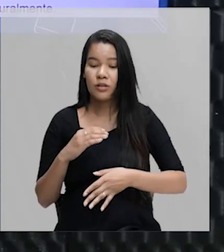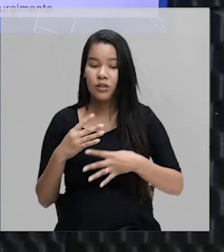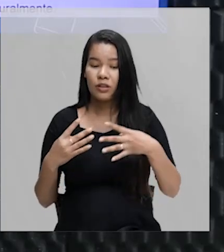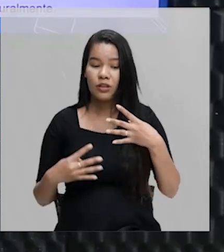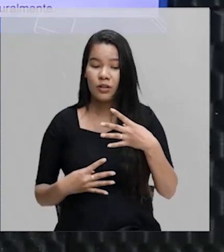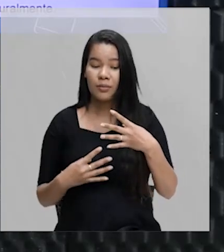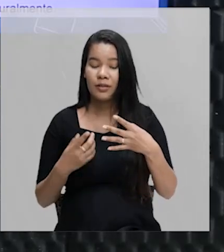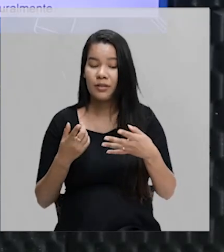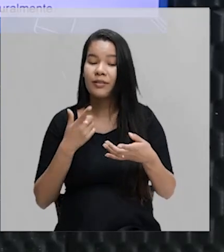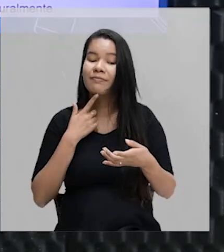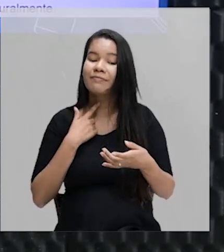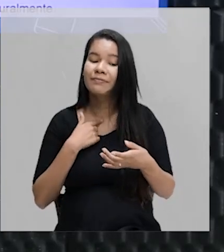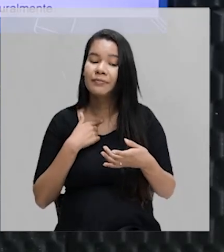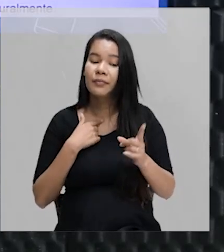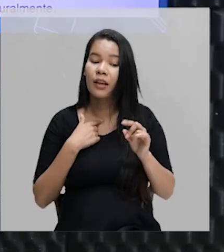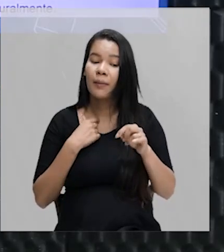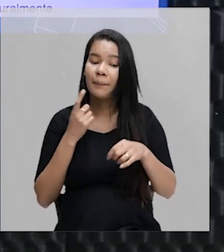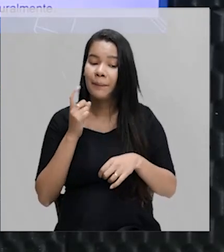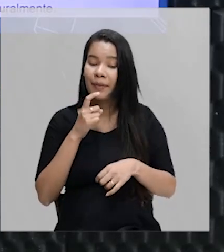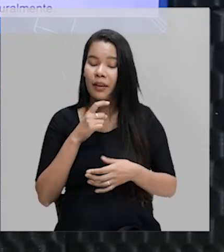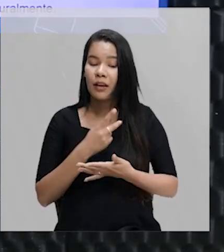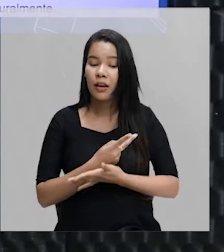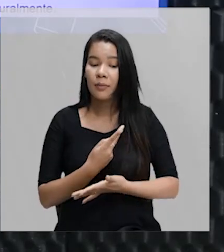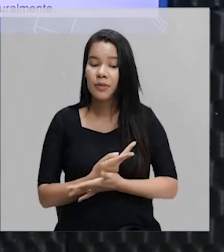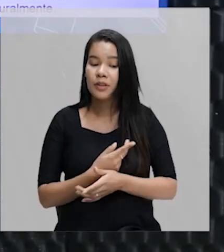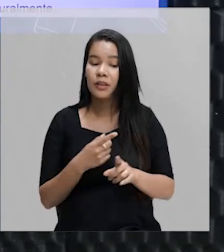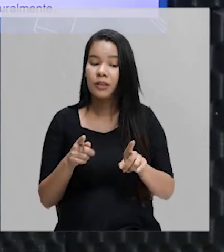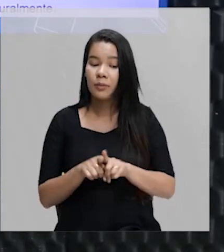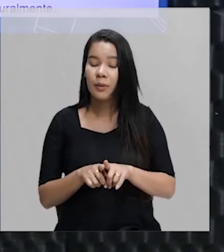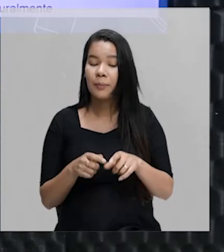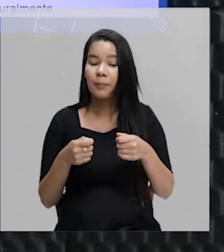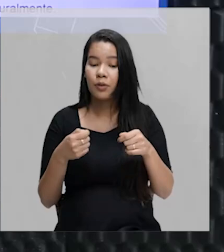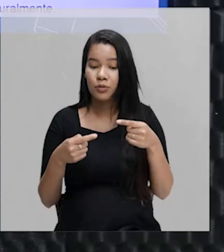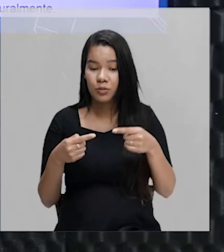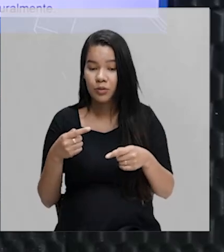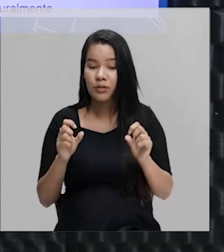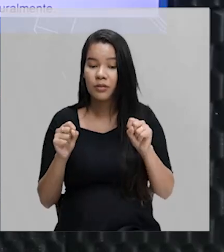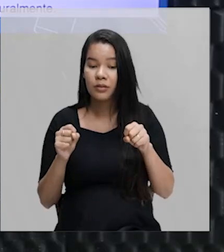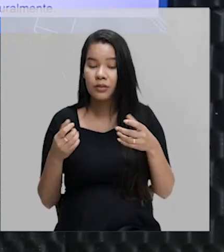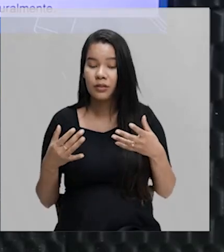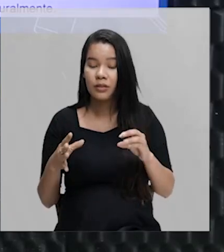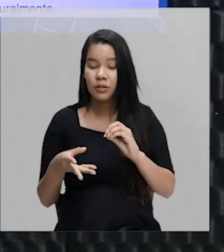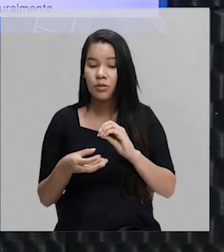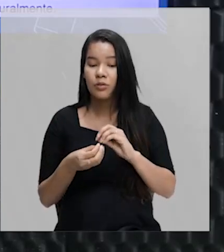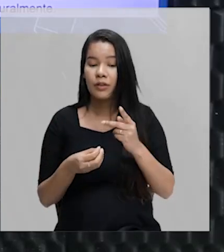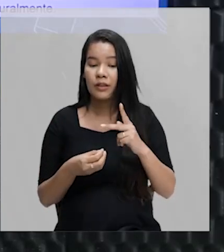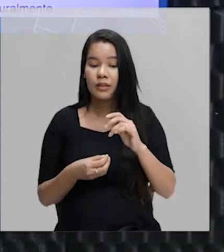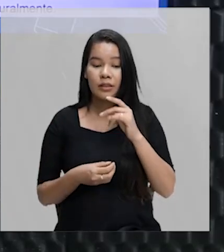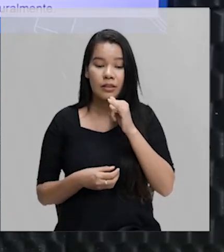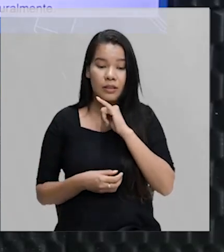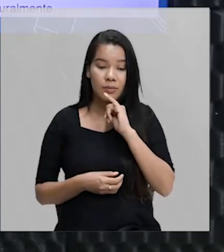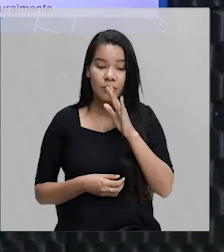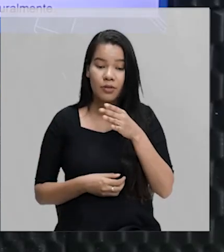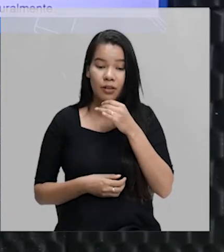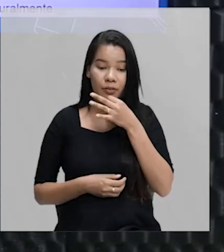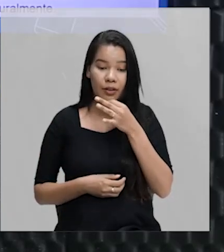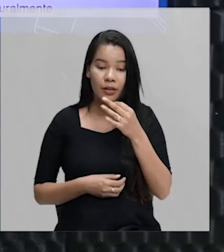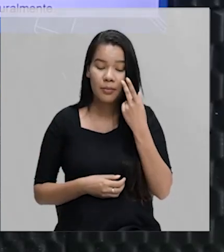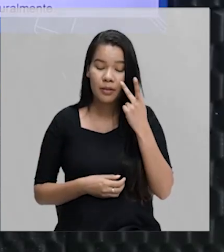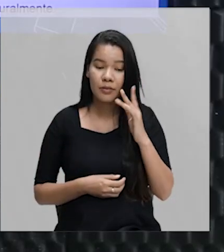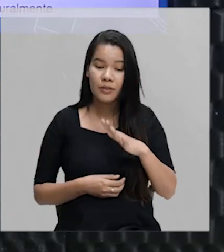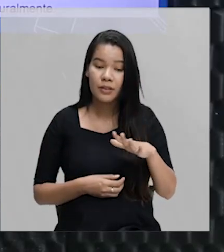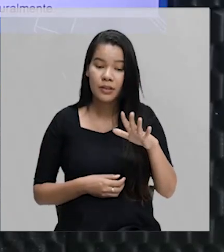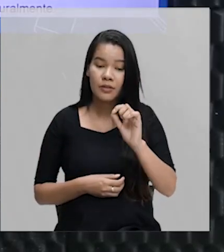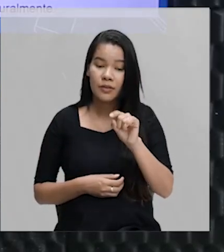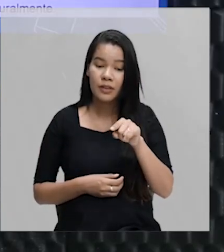desejada. Falso também, pessoal. Tem como controlar, sim. Inclusive, esse exemplo que eu mencionei para vocês, de